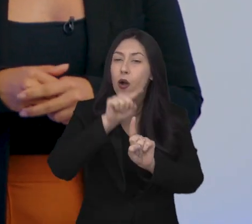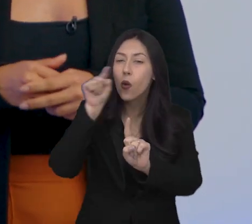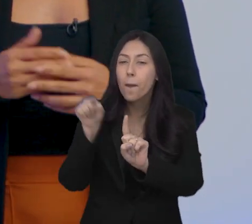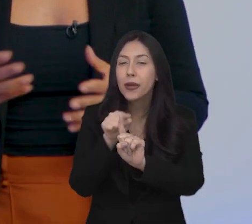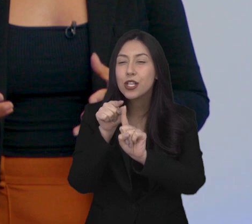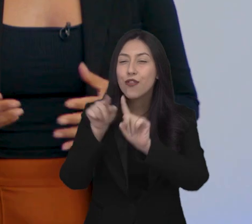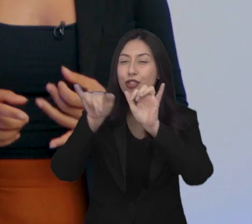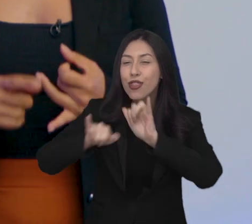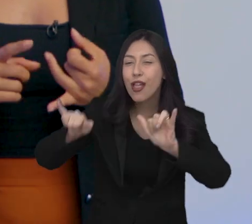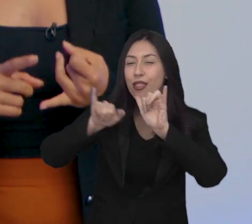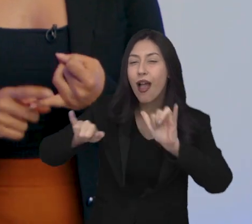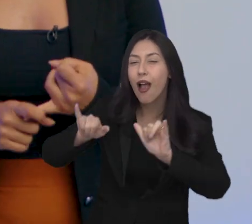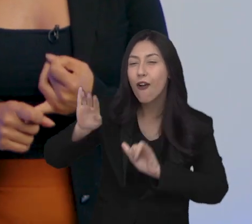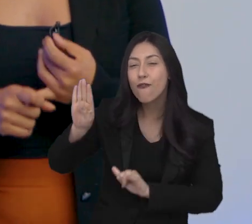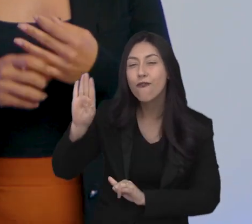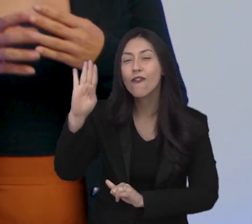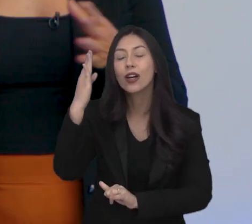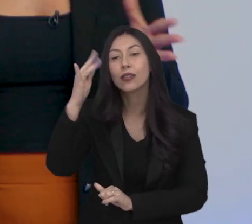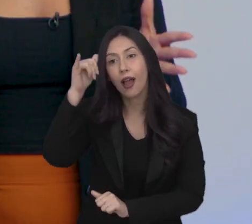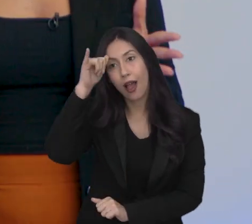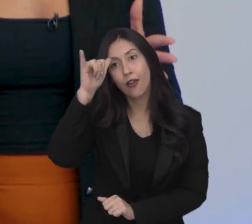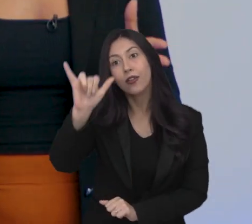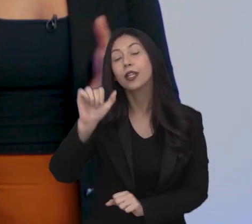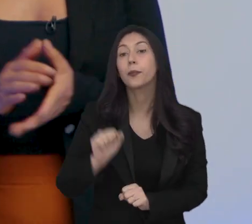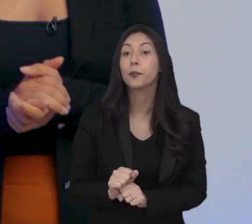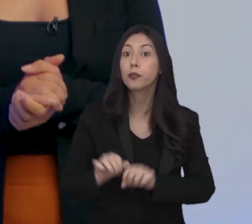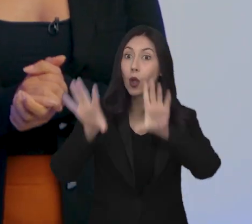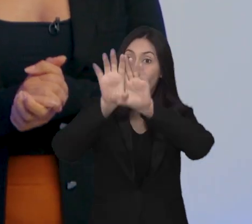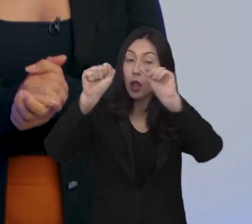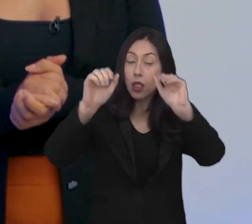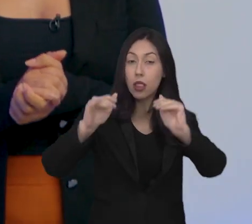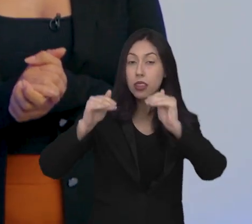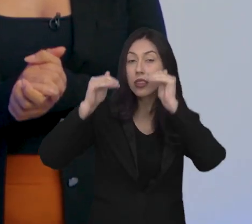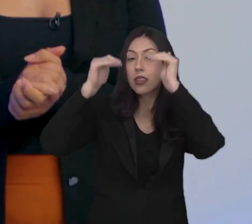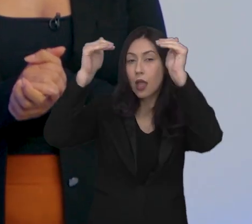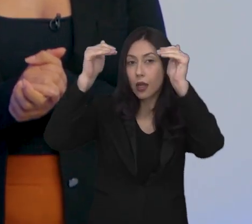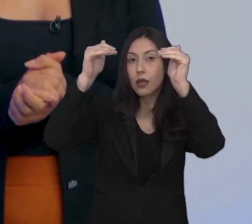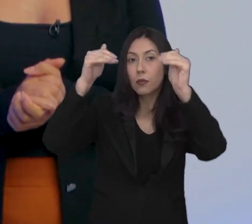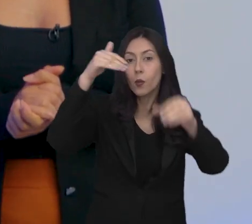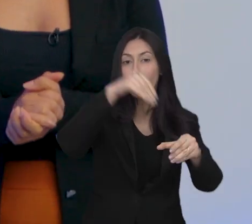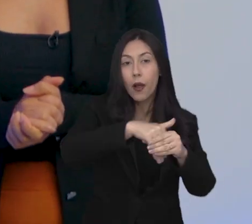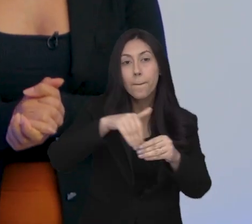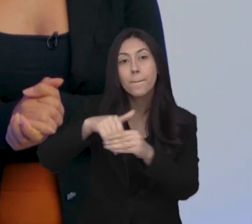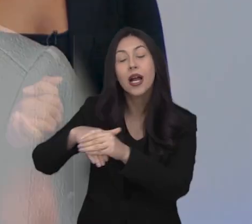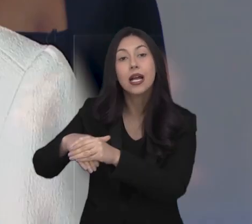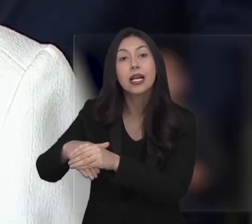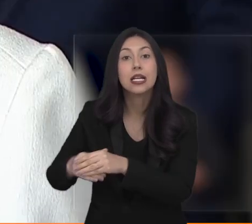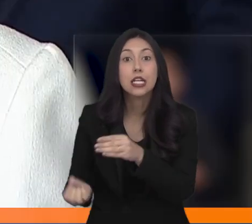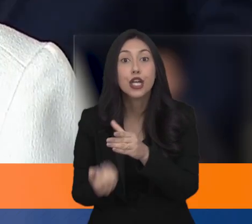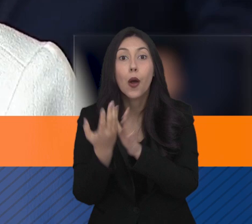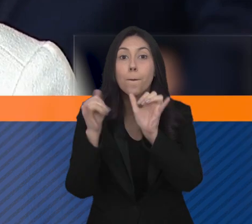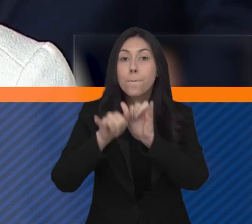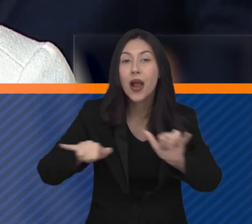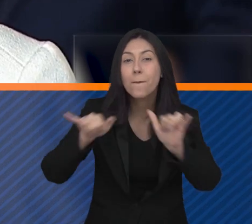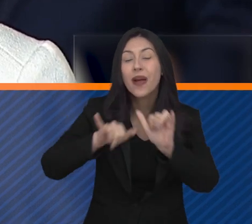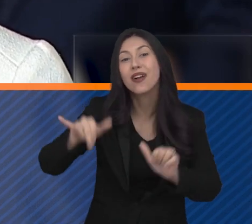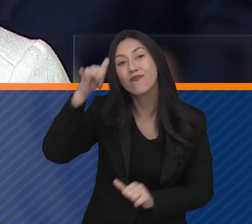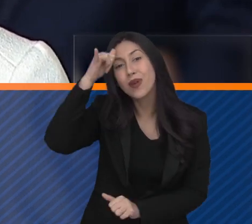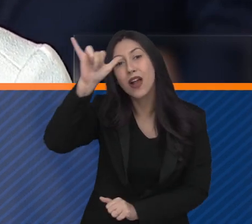adotadas para combater notícias falsas durante esse período eleitoral. O TSE lançou uma campanha de combate